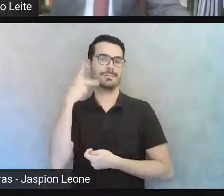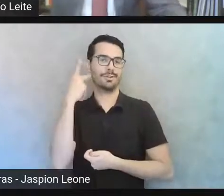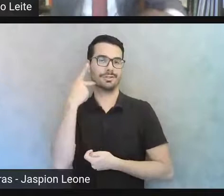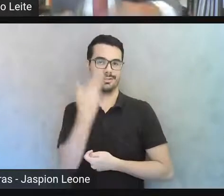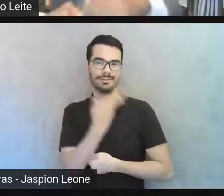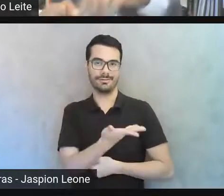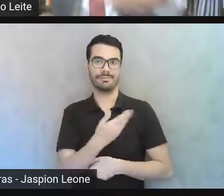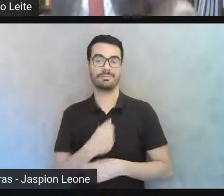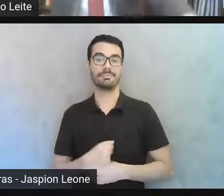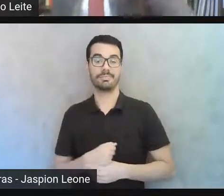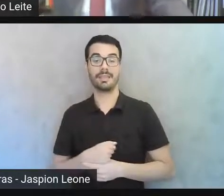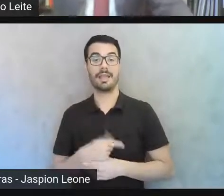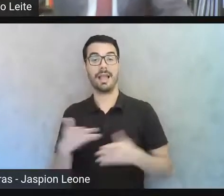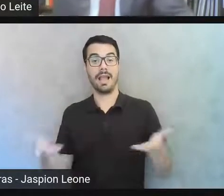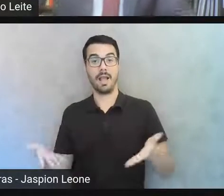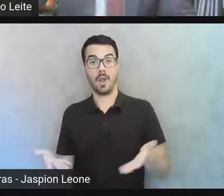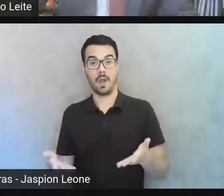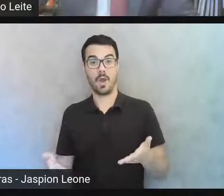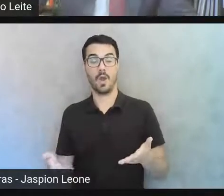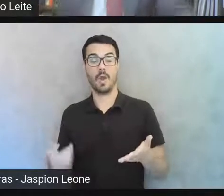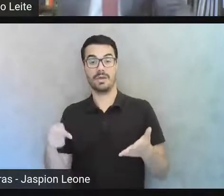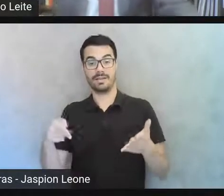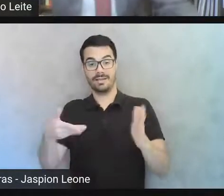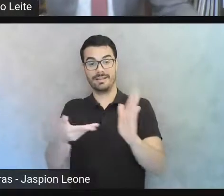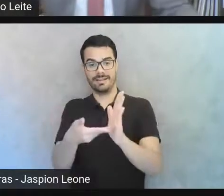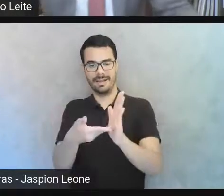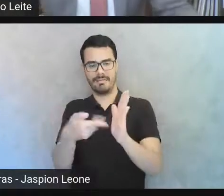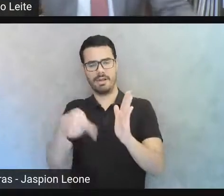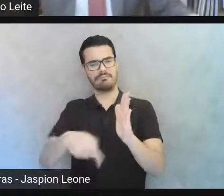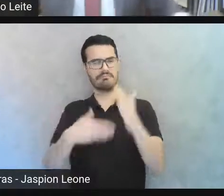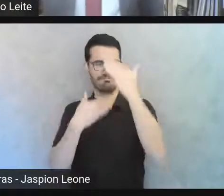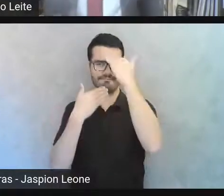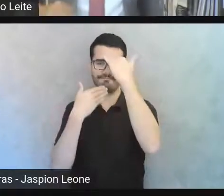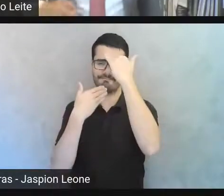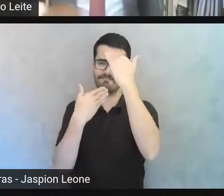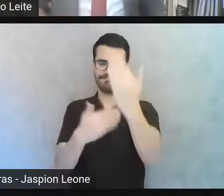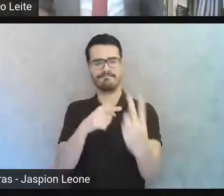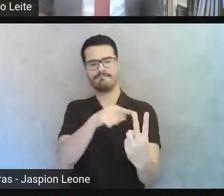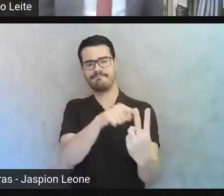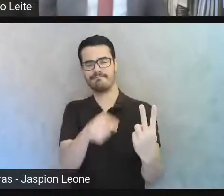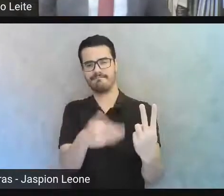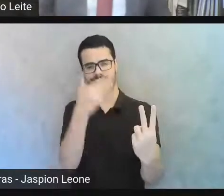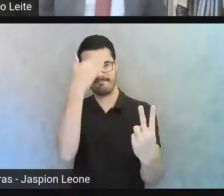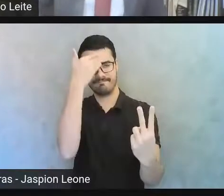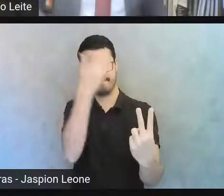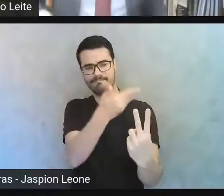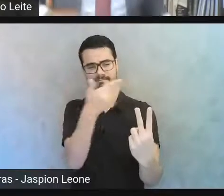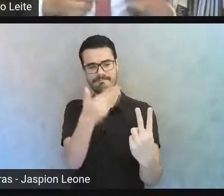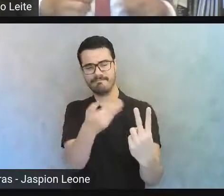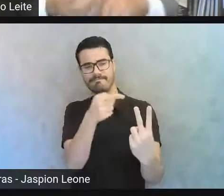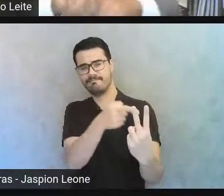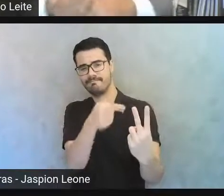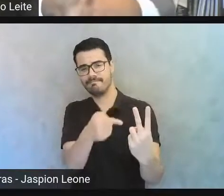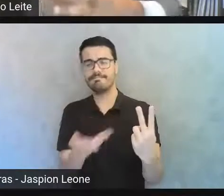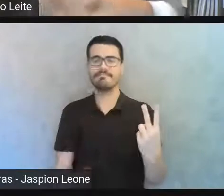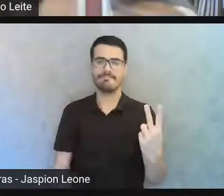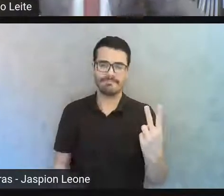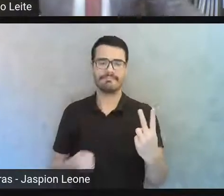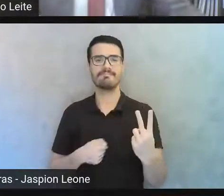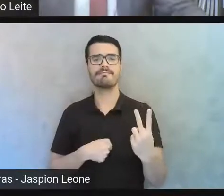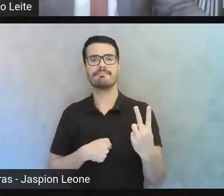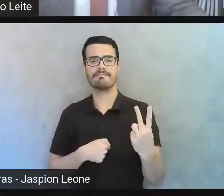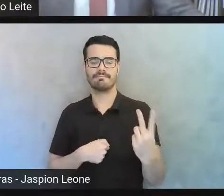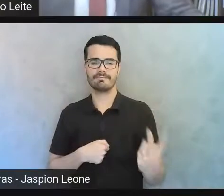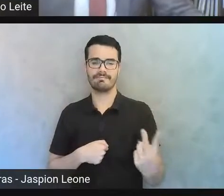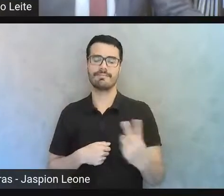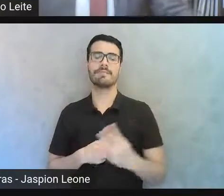A Câmara dos Deputados agradece a gentileza do Dr. Bruno Reis e do Dr. Bruno Caraça em